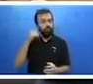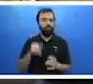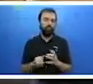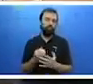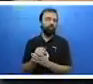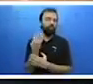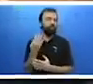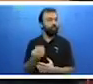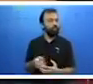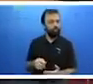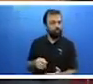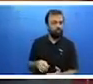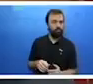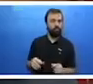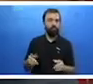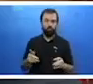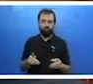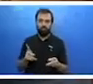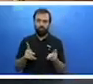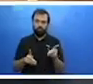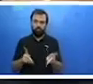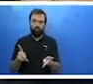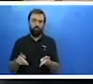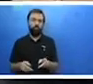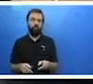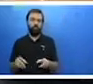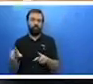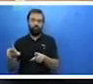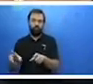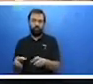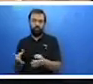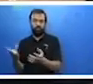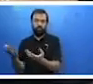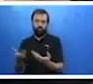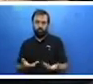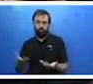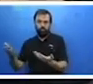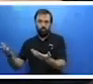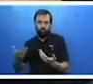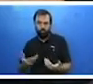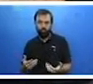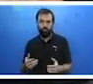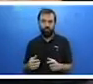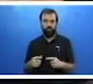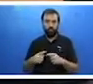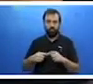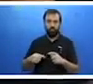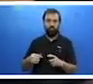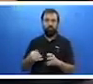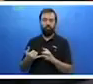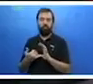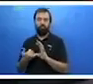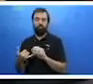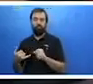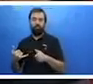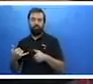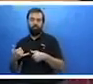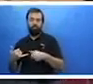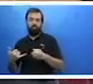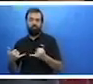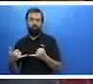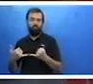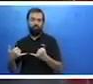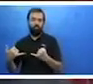poucos, mais e mais pessoas adquiriram os eletrodomésticos, como geladeira, fogão a gás, máquina de lavar